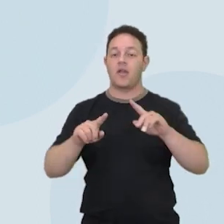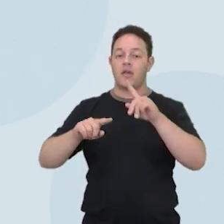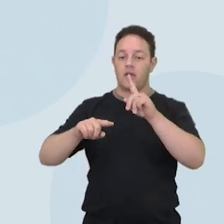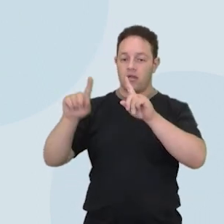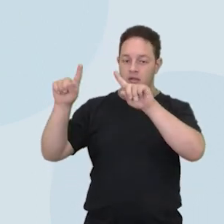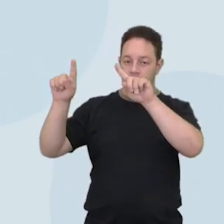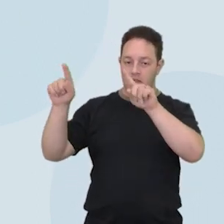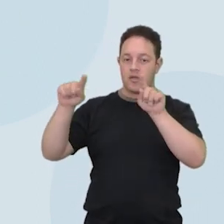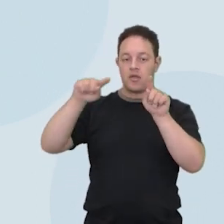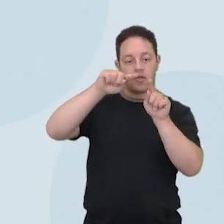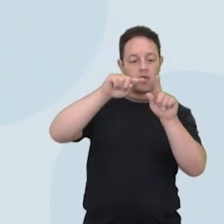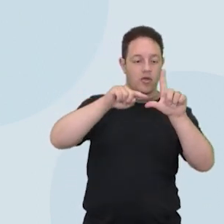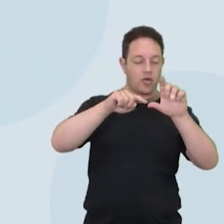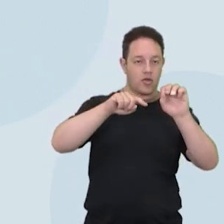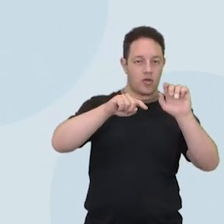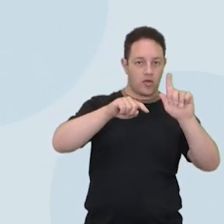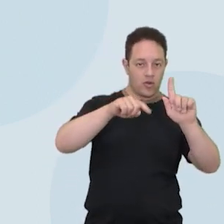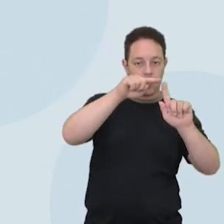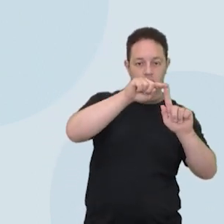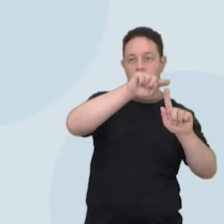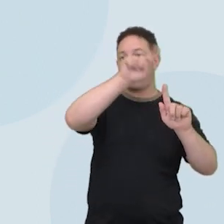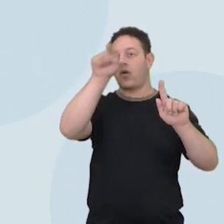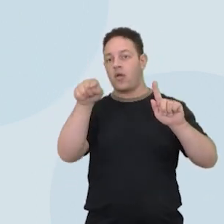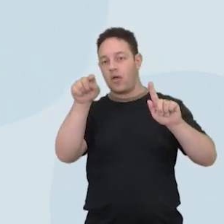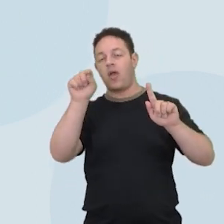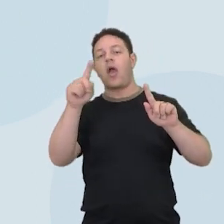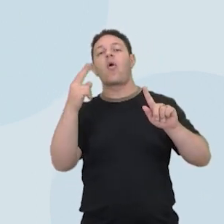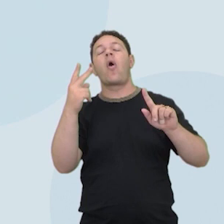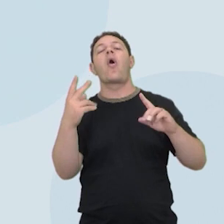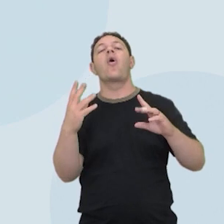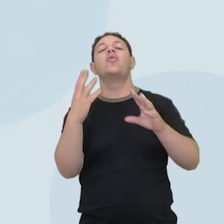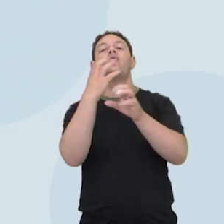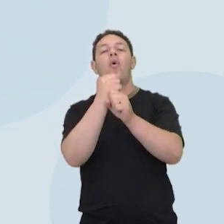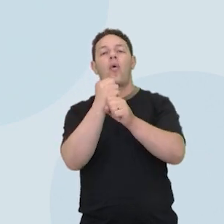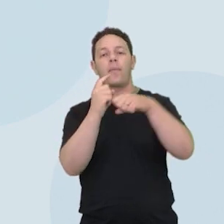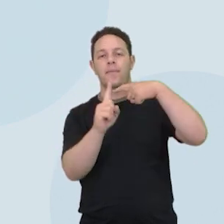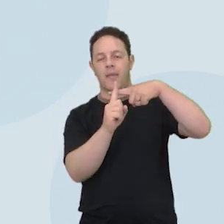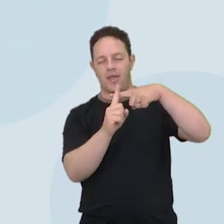vai virar soma. É isso, professor? Isso. Que a gente vai aplicar em cada um